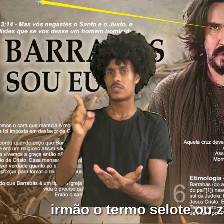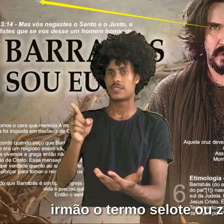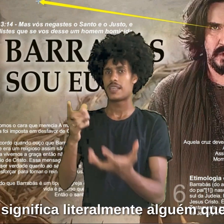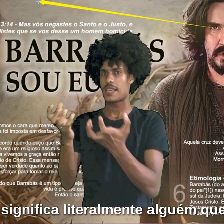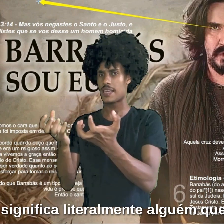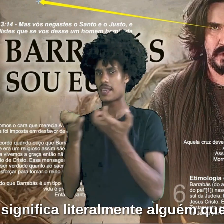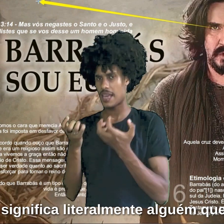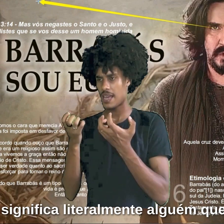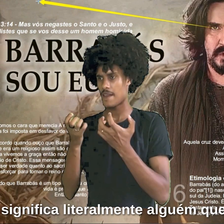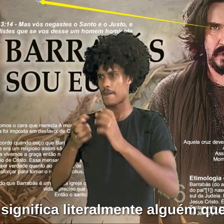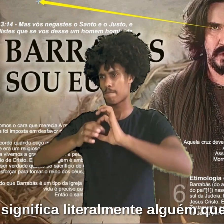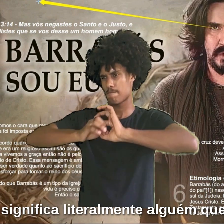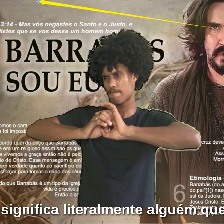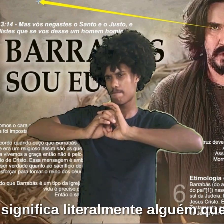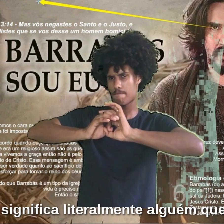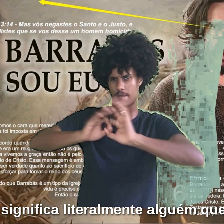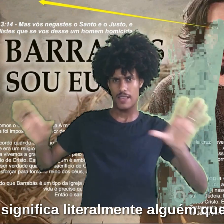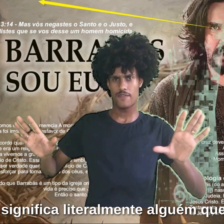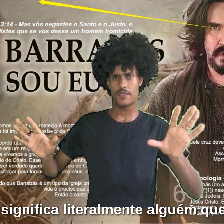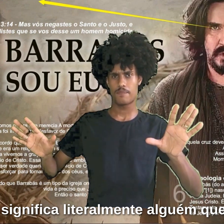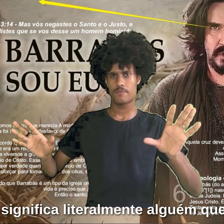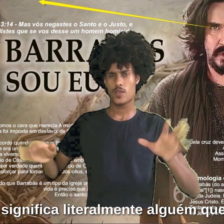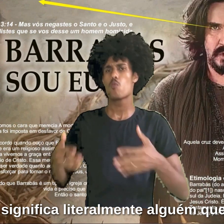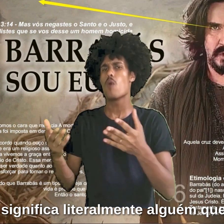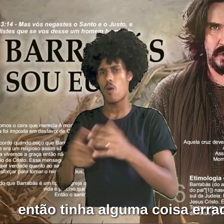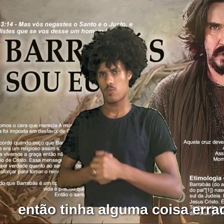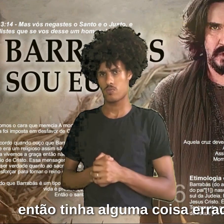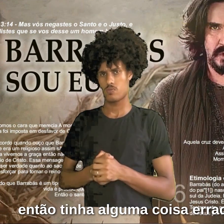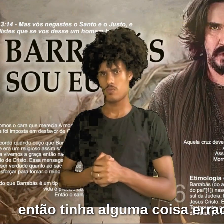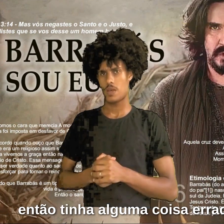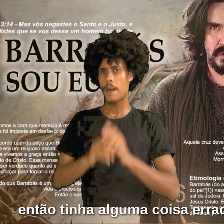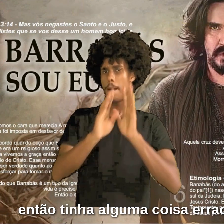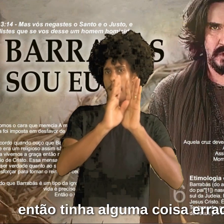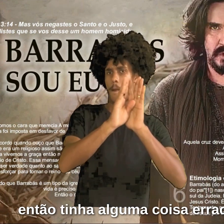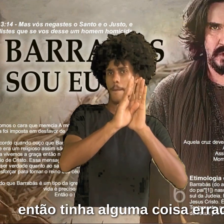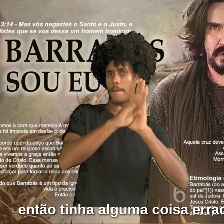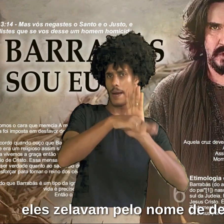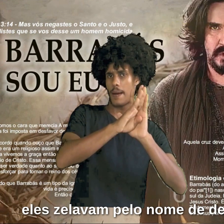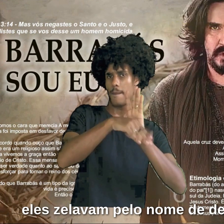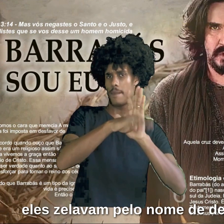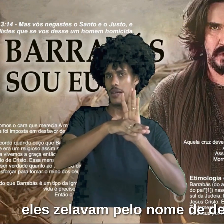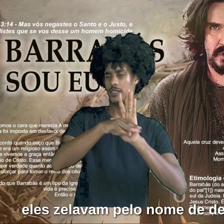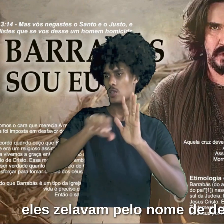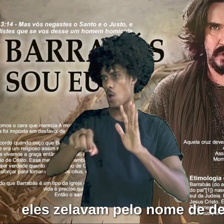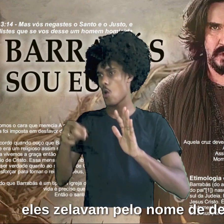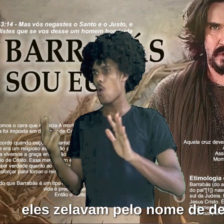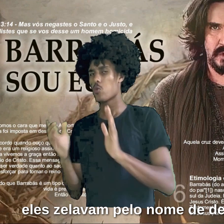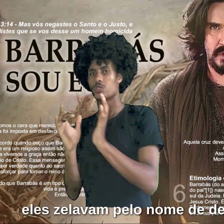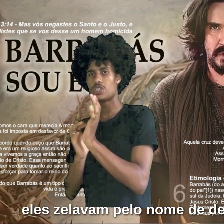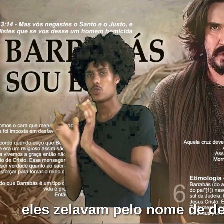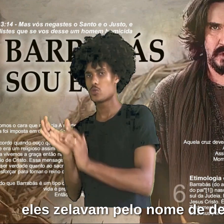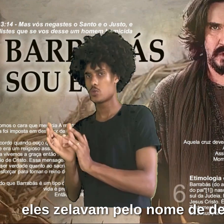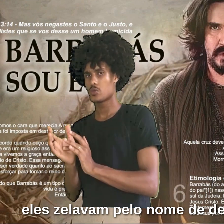em hebraico significa literalmente alguém que zela pelo nome de Deus. Então tinha alguma coisa errada entre os zelotes? Não, eles zelavam pelo nome de